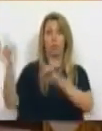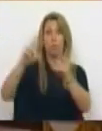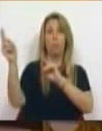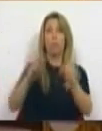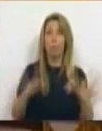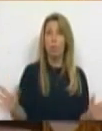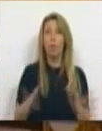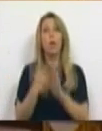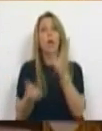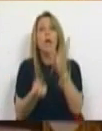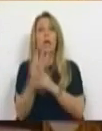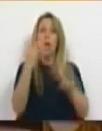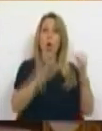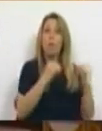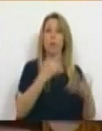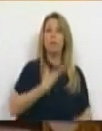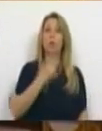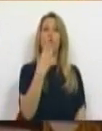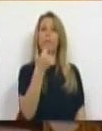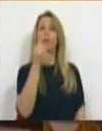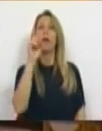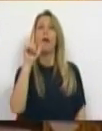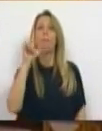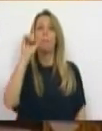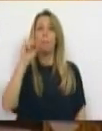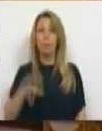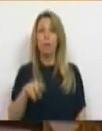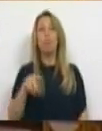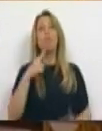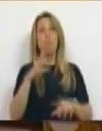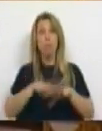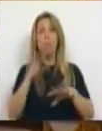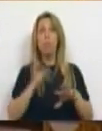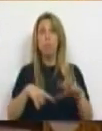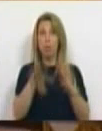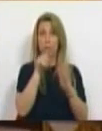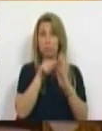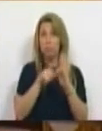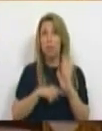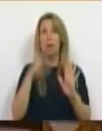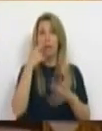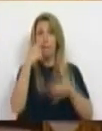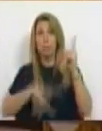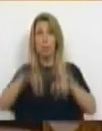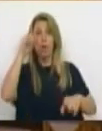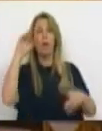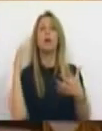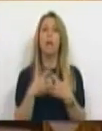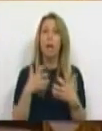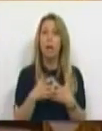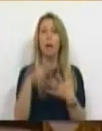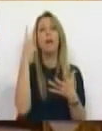se tem revelado um instrumento de condicionamento aos direitos dos refugiados, é decidir da realocação de